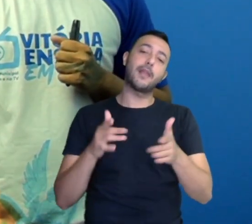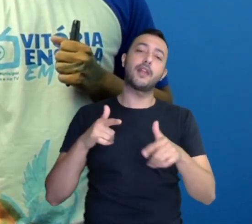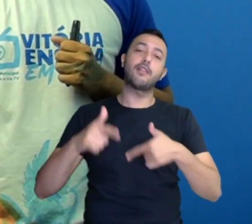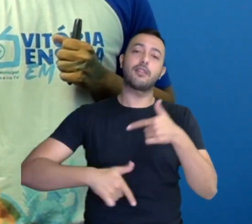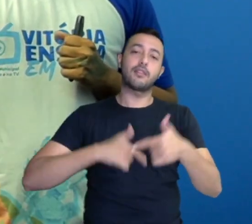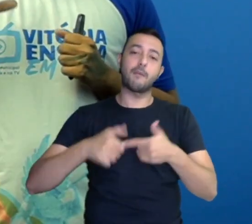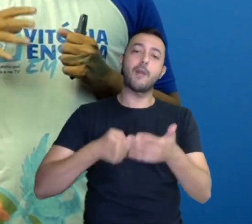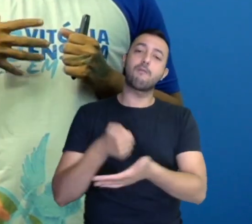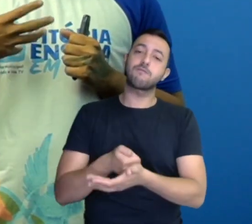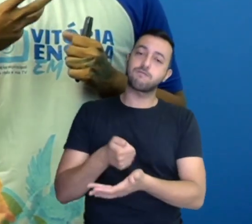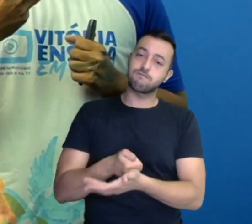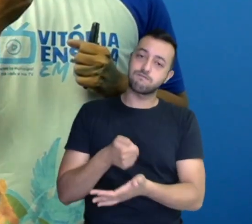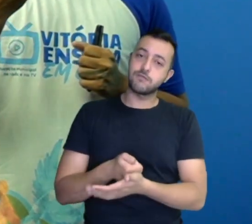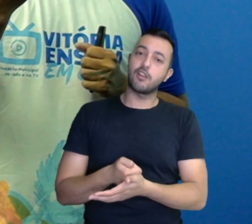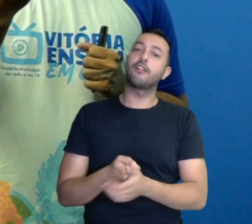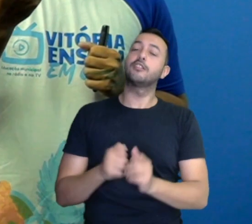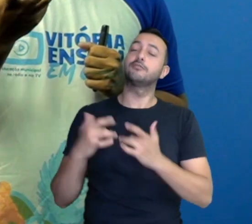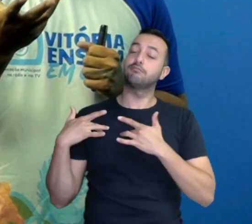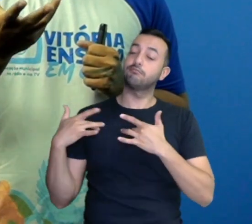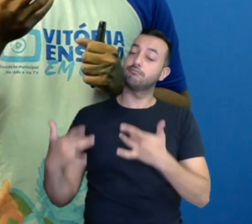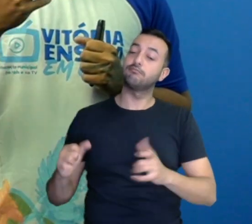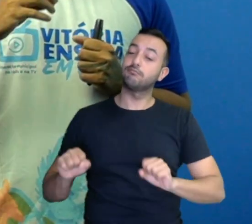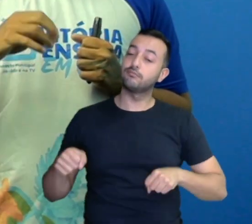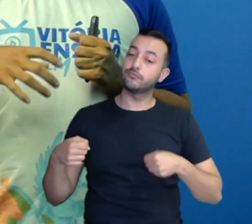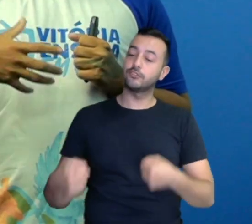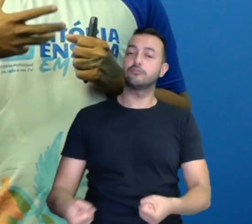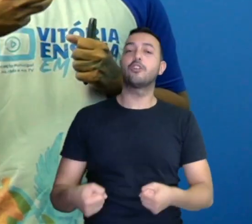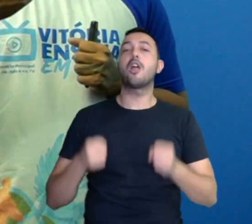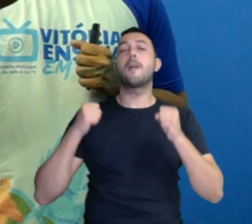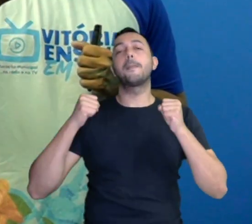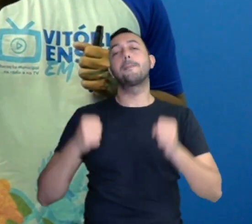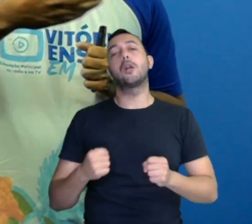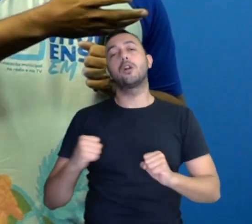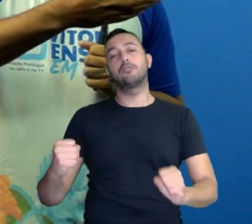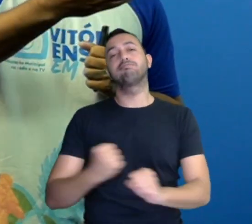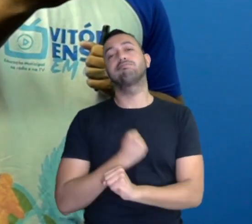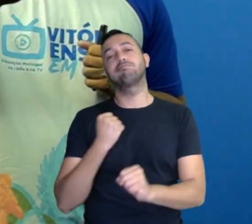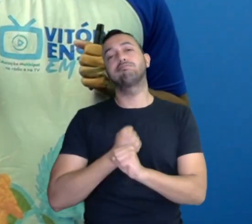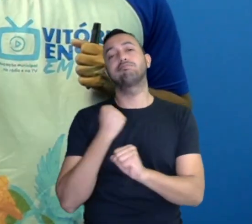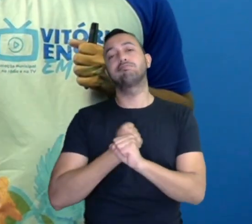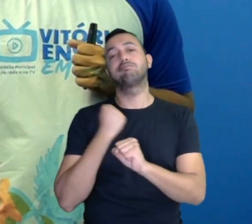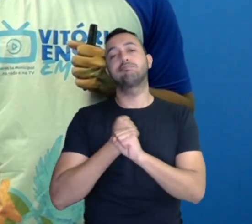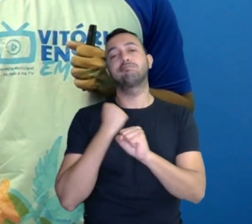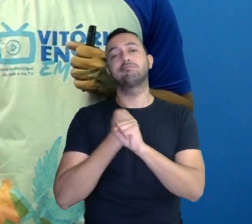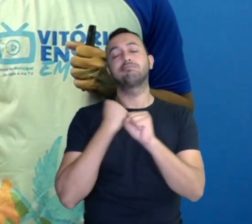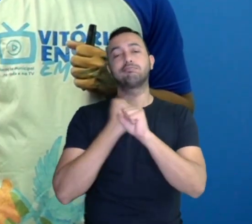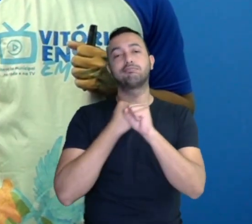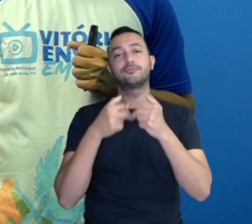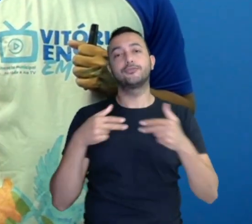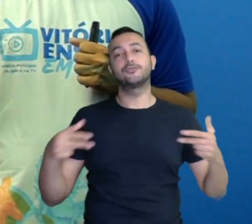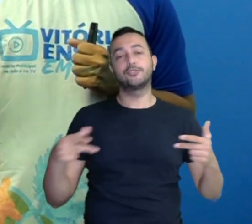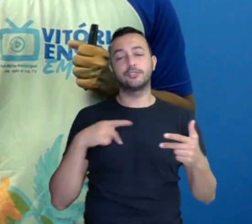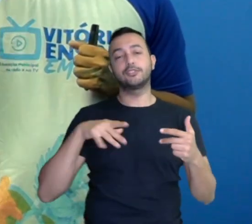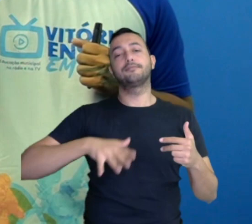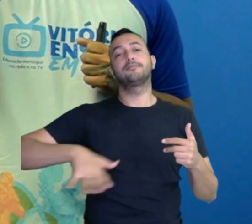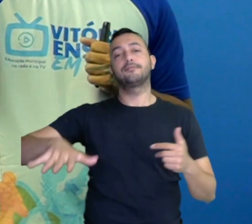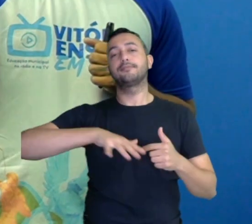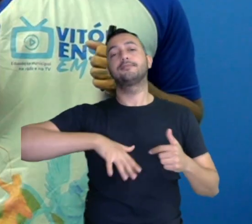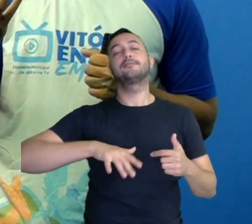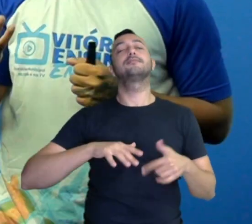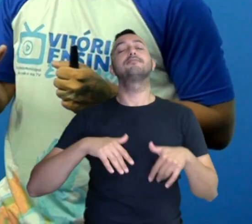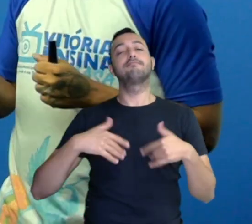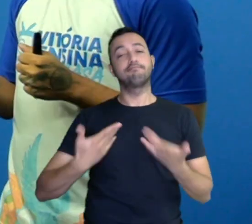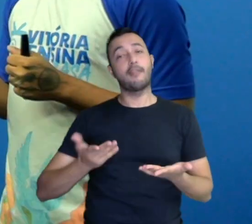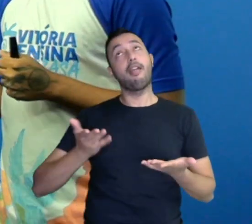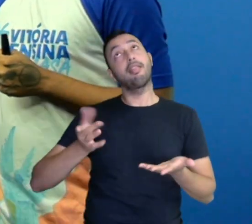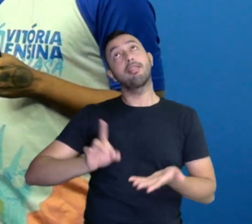trabalho compulsório, em que eles doavam o seu tempo para poder construir essas obras que tinham no reino em tributo